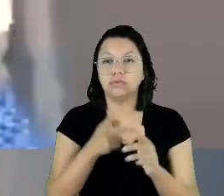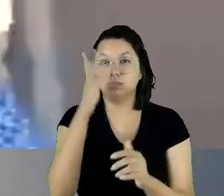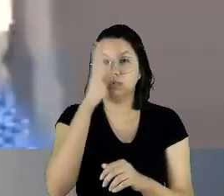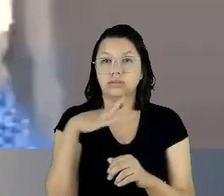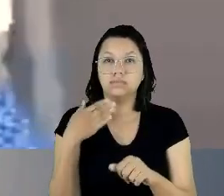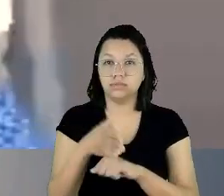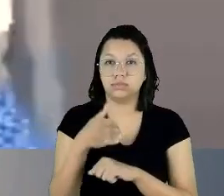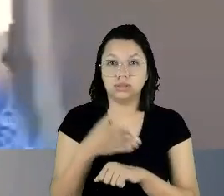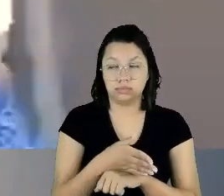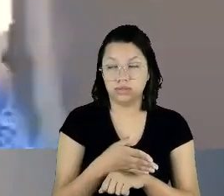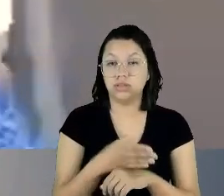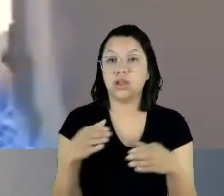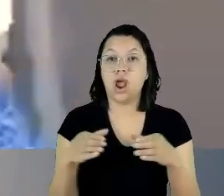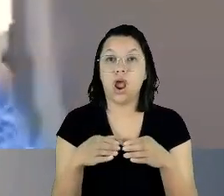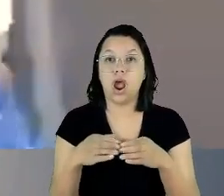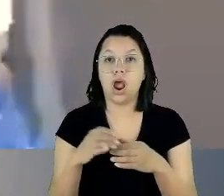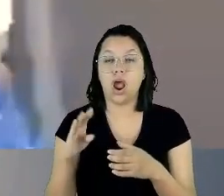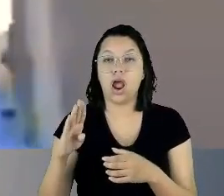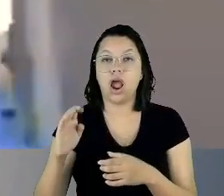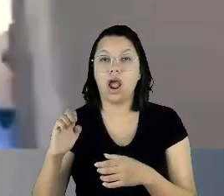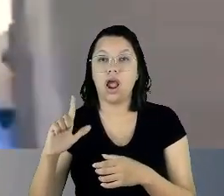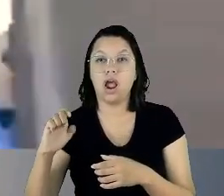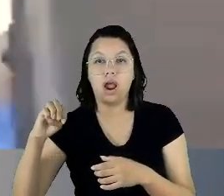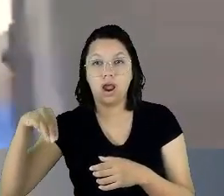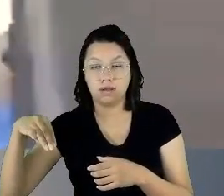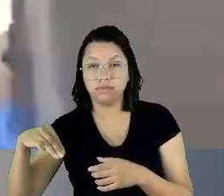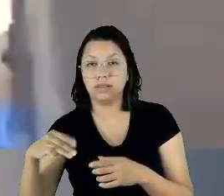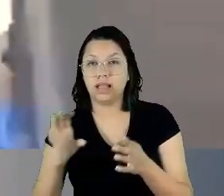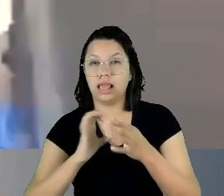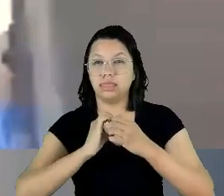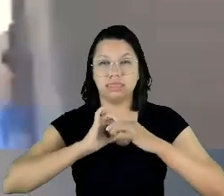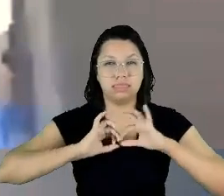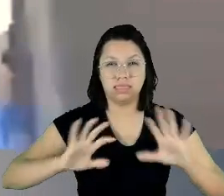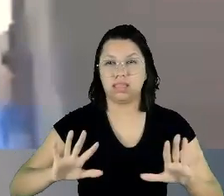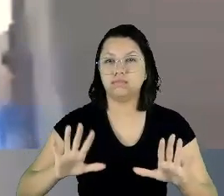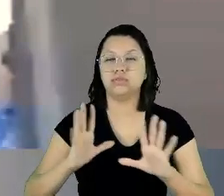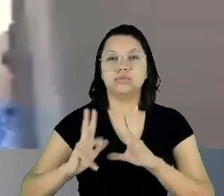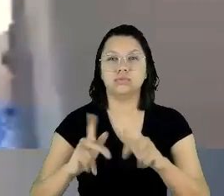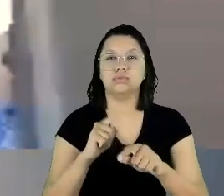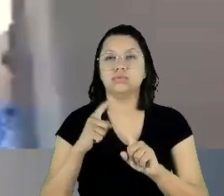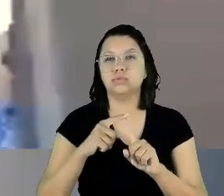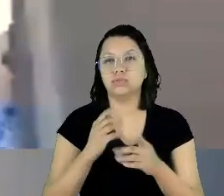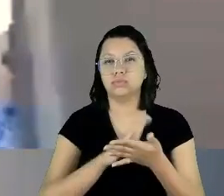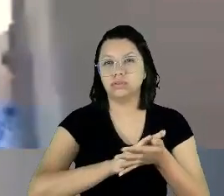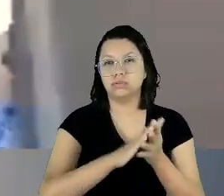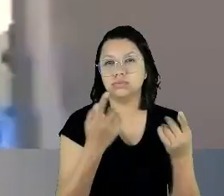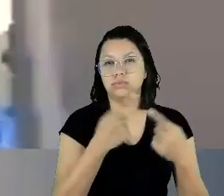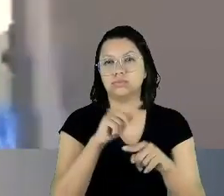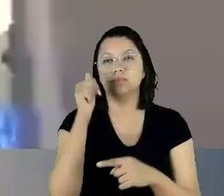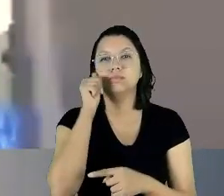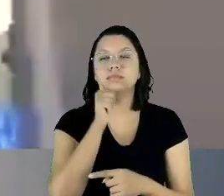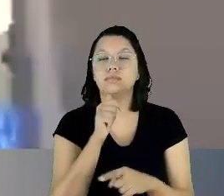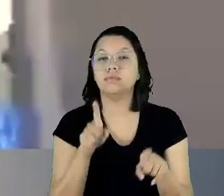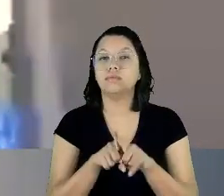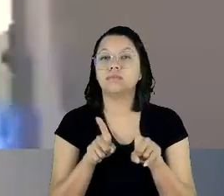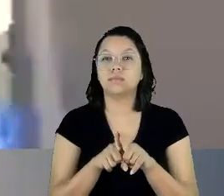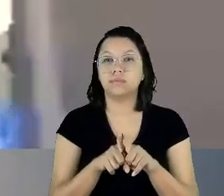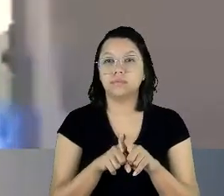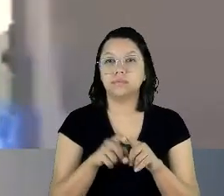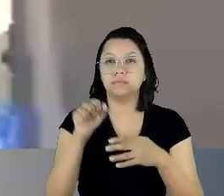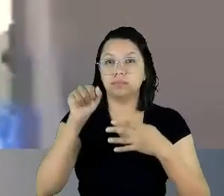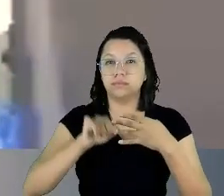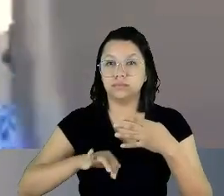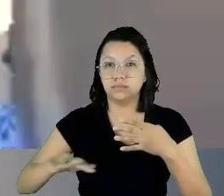parte, como a Convenção de Belém do Pará, a Convenção sobre a Eliminação de Todas as Formas de Discriminação contra a Mulher, e também